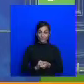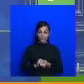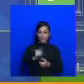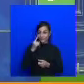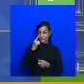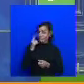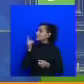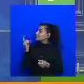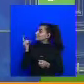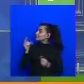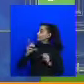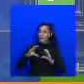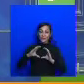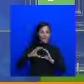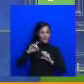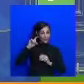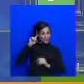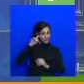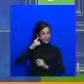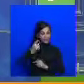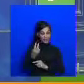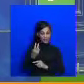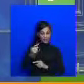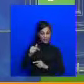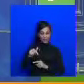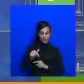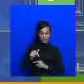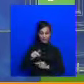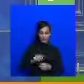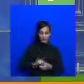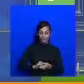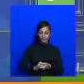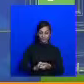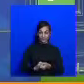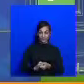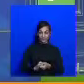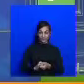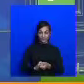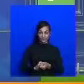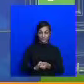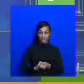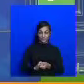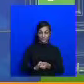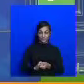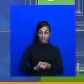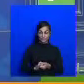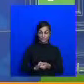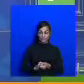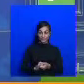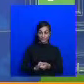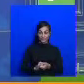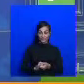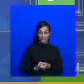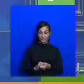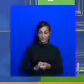Mais um número chegando. Bola preta 27. Preta número 27.